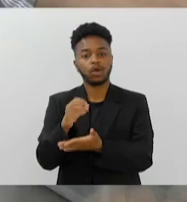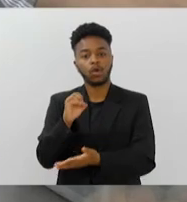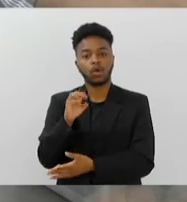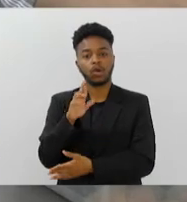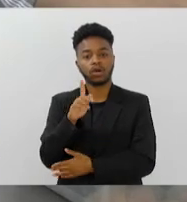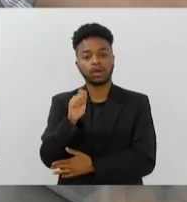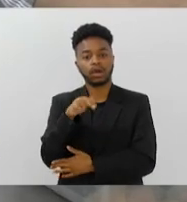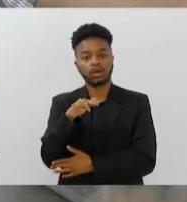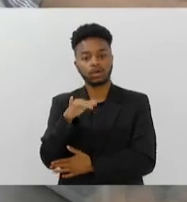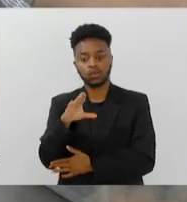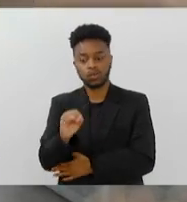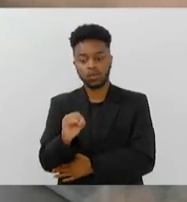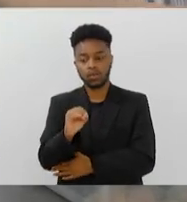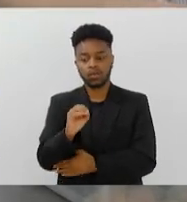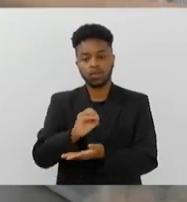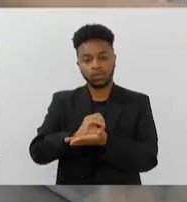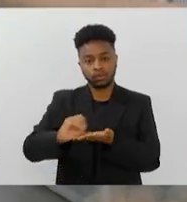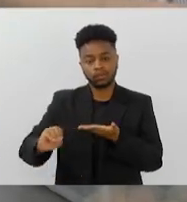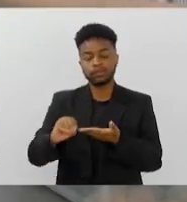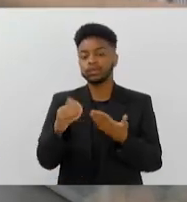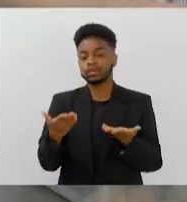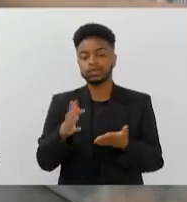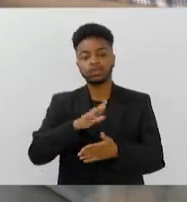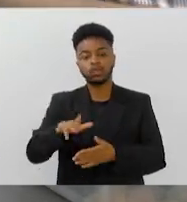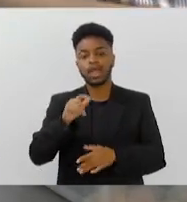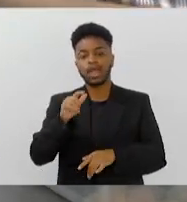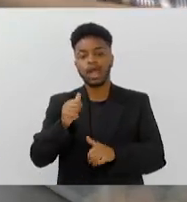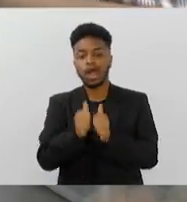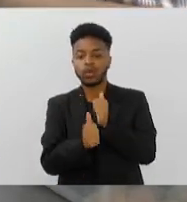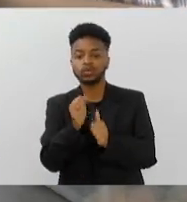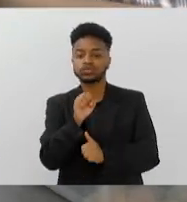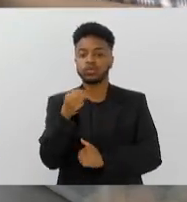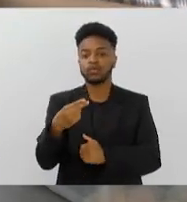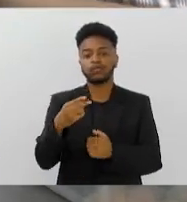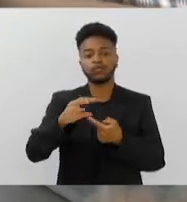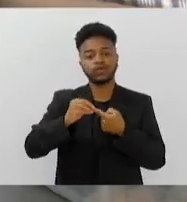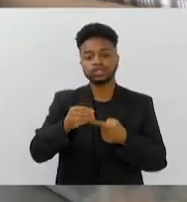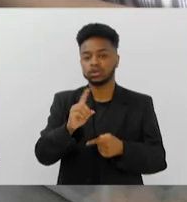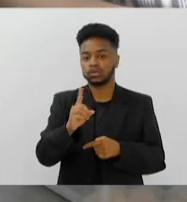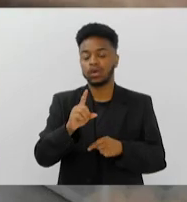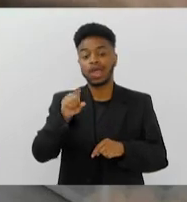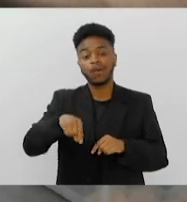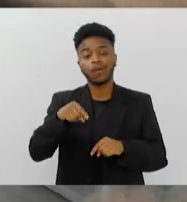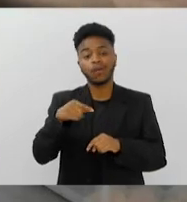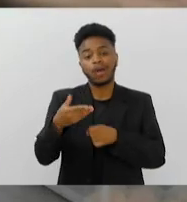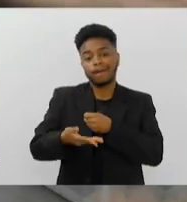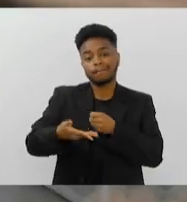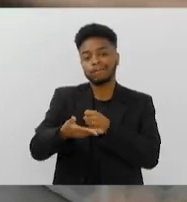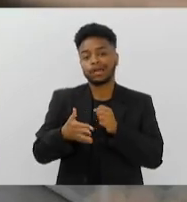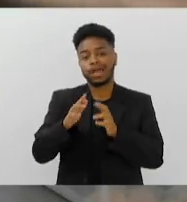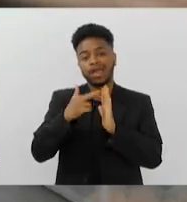produto feijão, etc., é um princípio. Então, na verdade, esse projeto, na verdade,